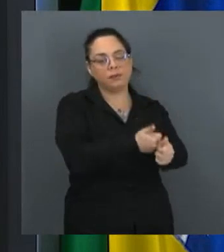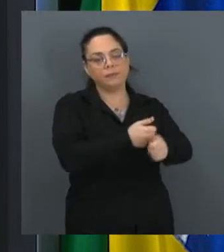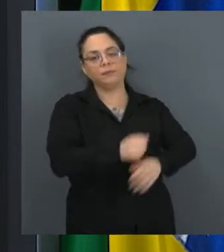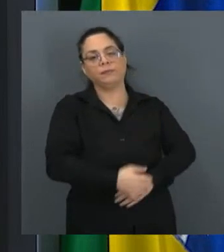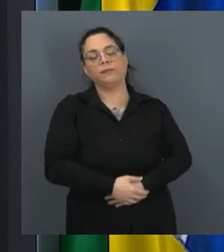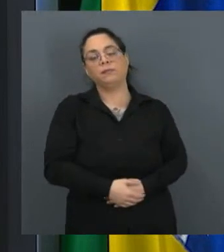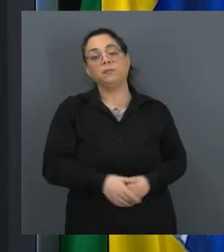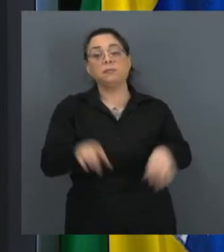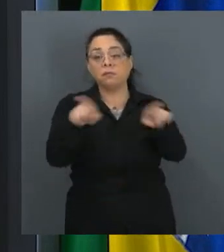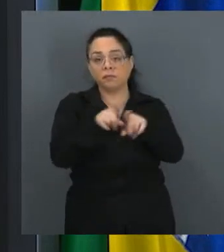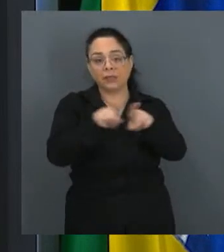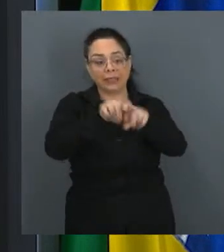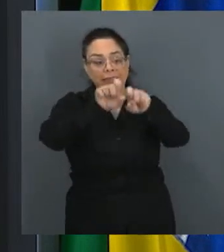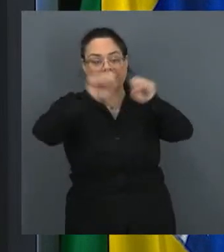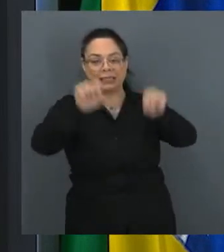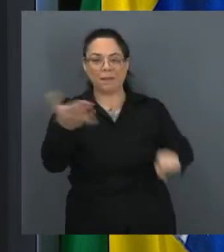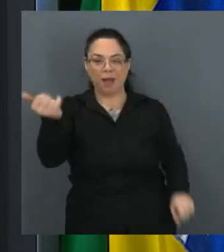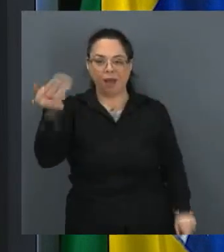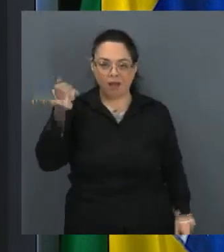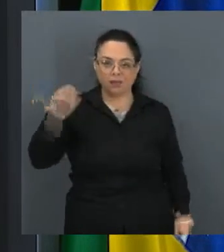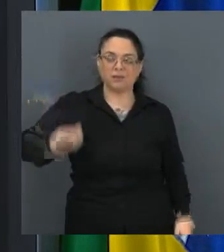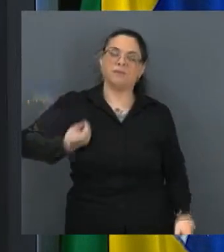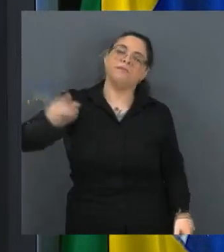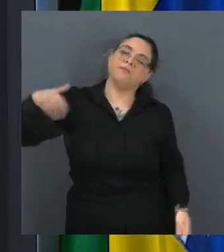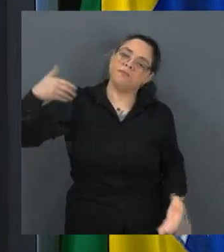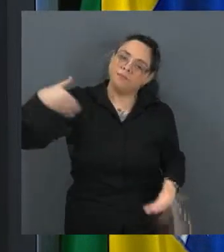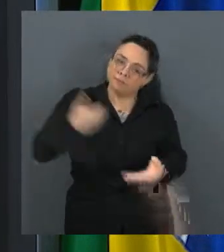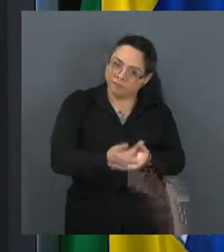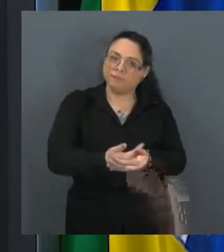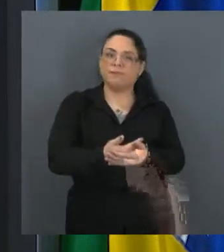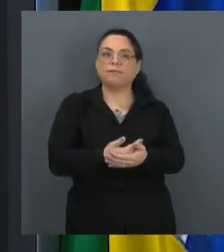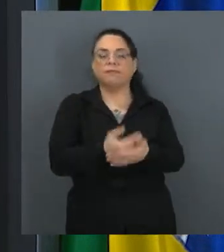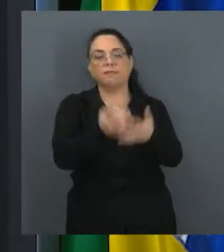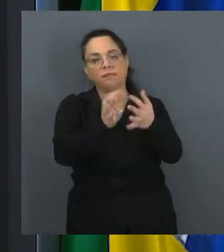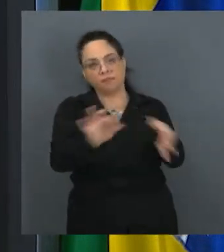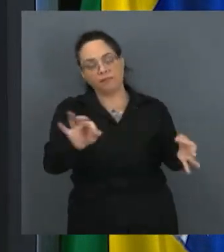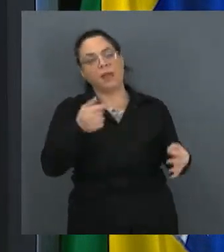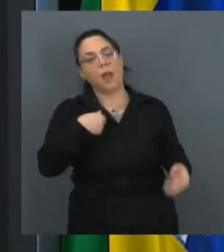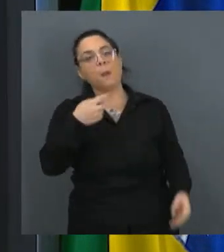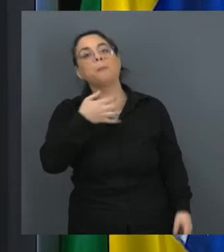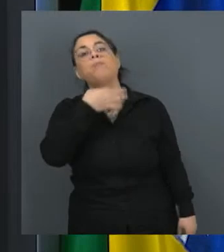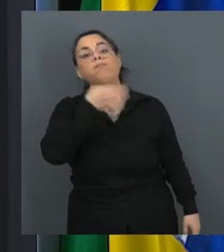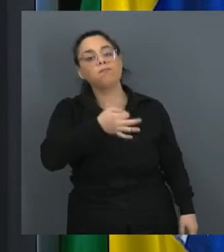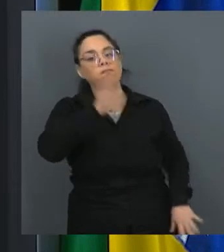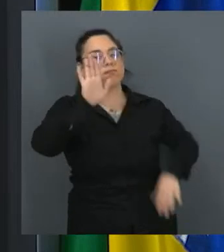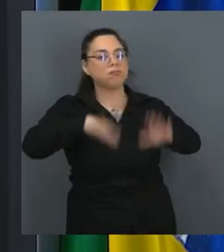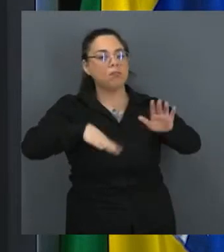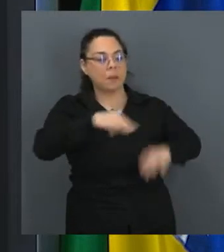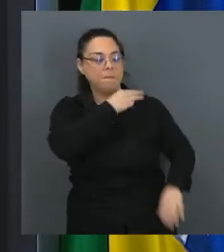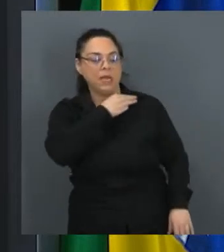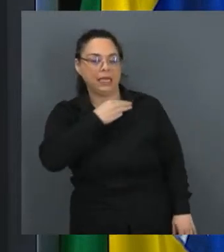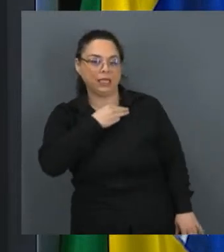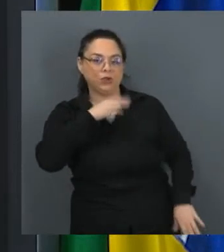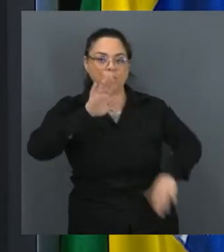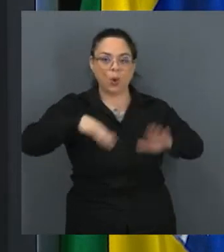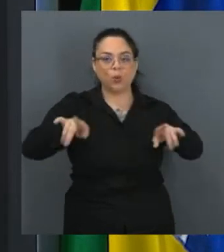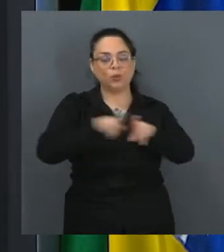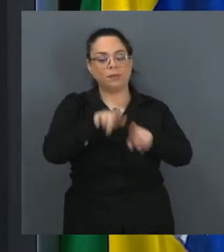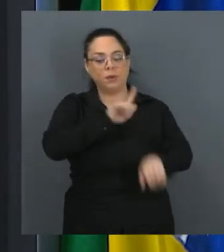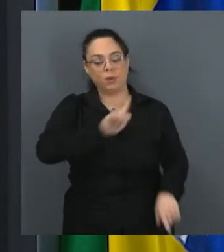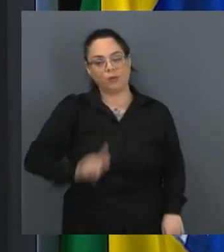contra o sistema na época, que hoje é um regime, na minha humilde opinião, entre alguns ministros do STF e o governo